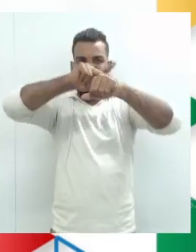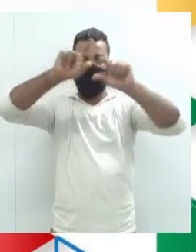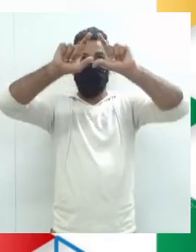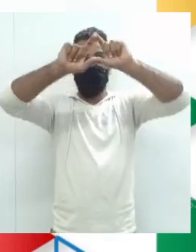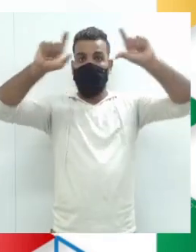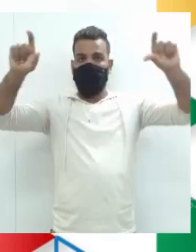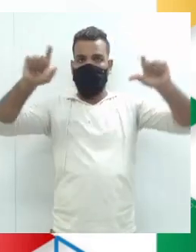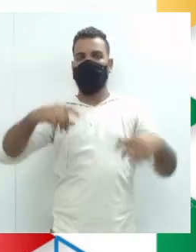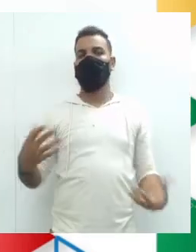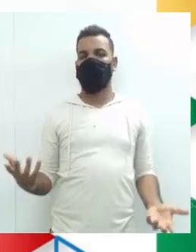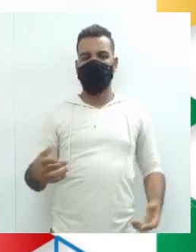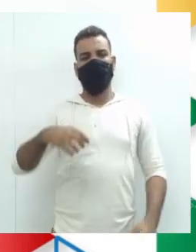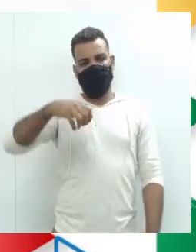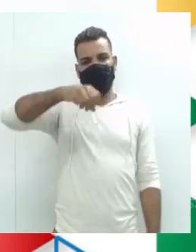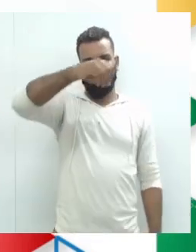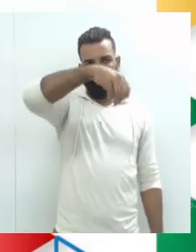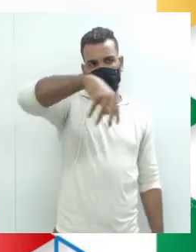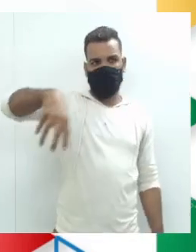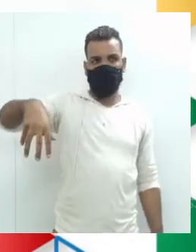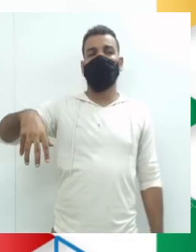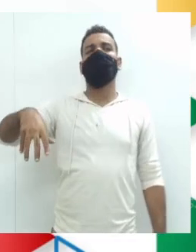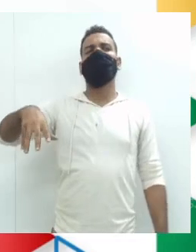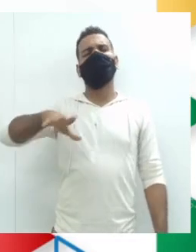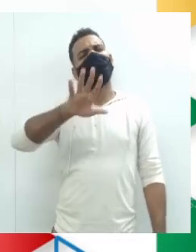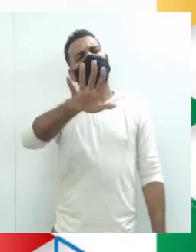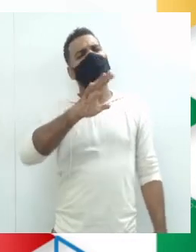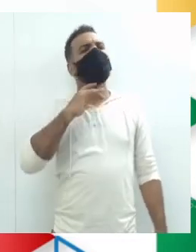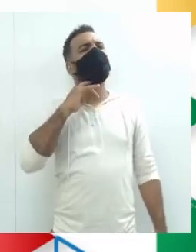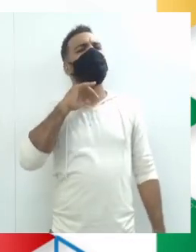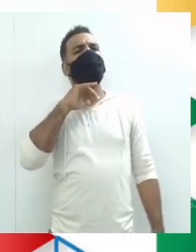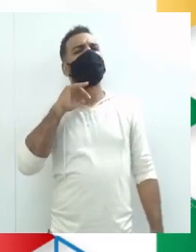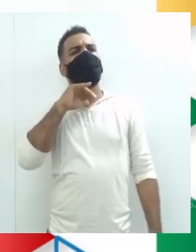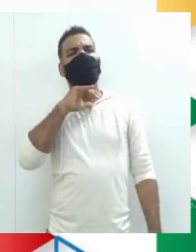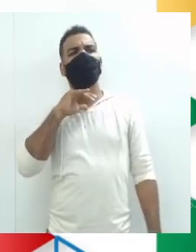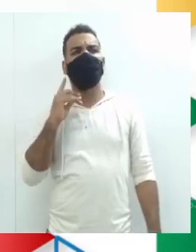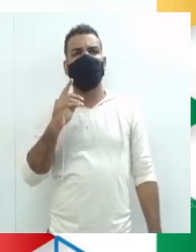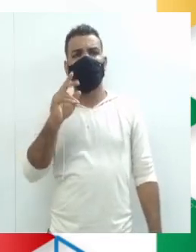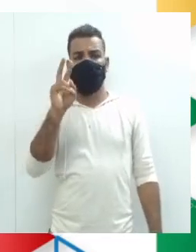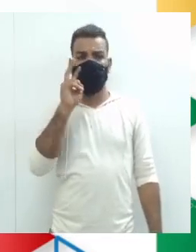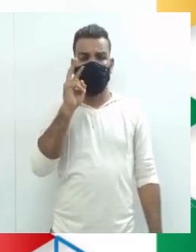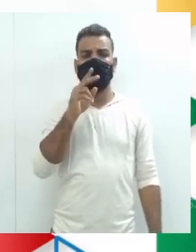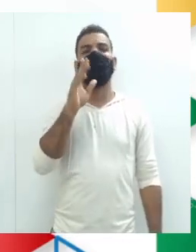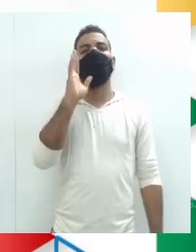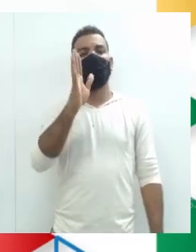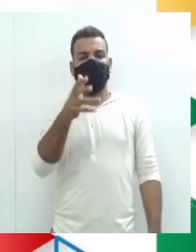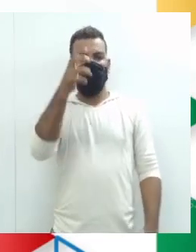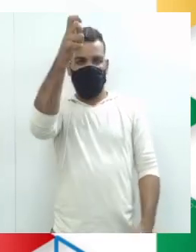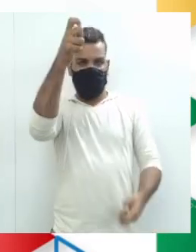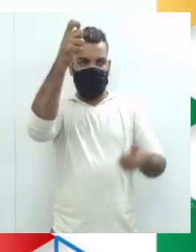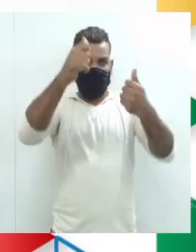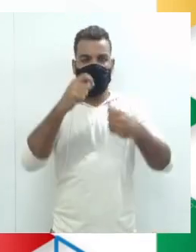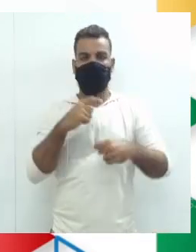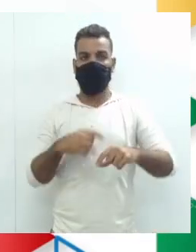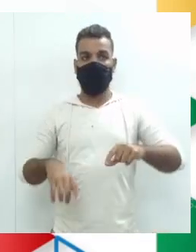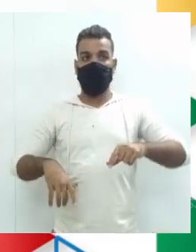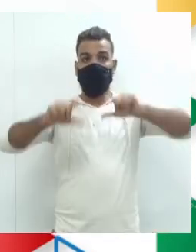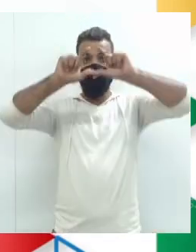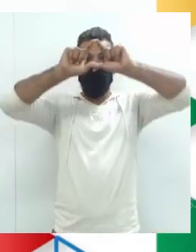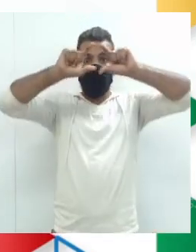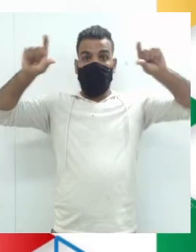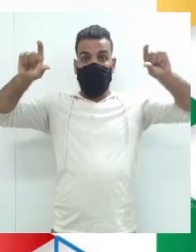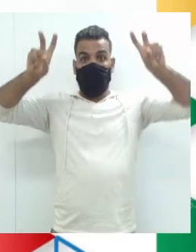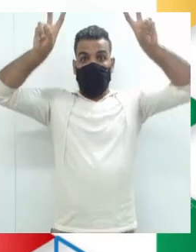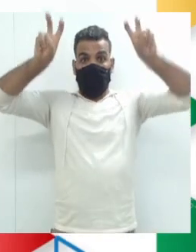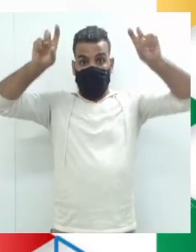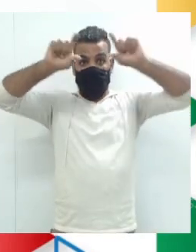explícito aí pra gente. E aí conseguimos observar nesta campanha esses elementos que eu acabei de mostrar. Então temos aí logo de